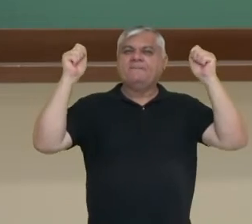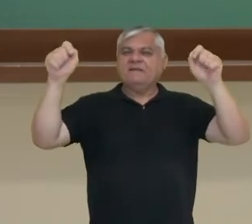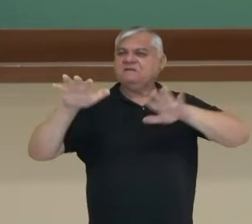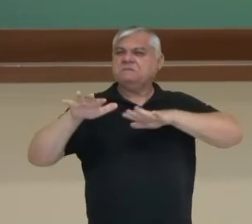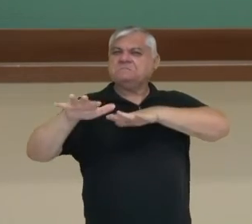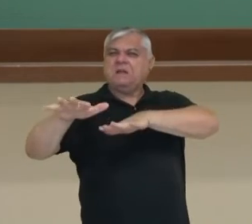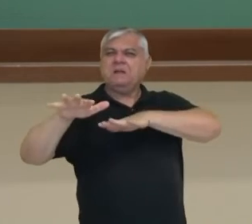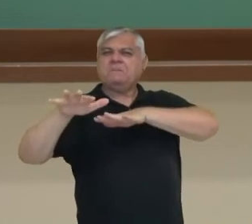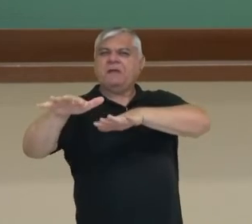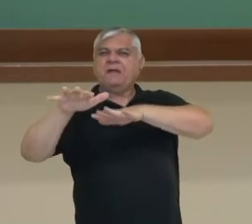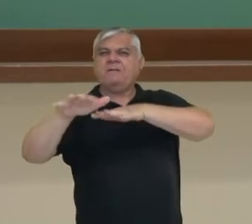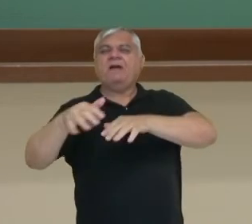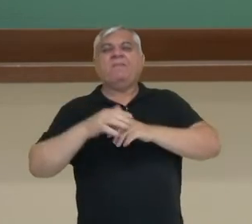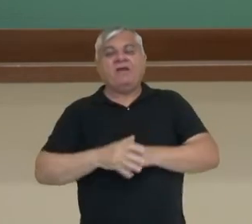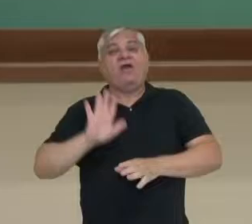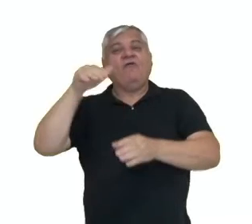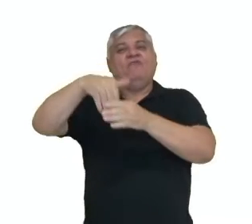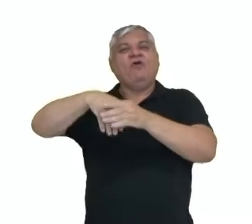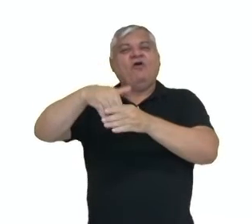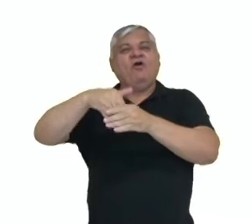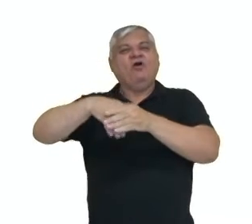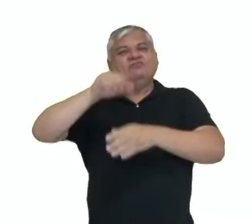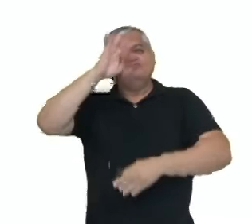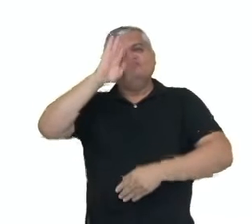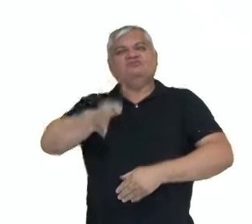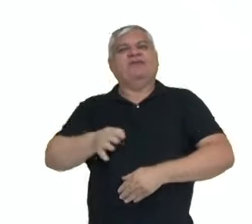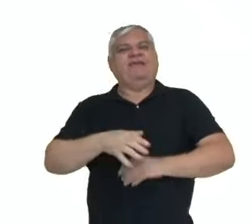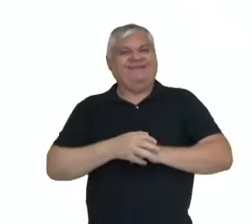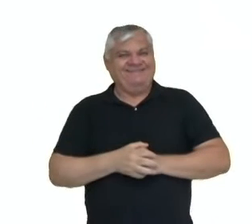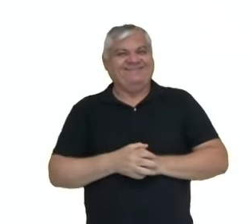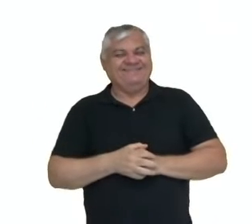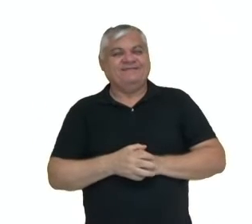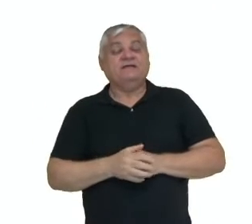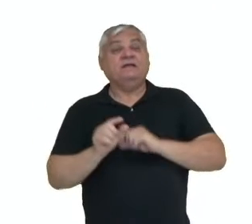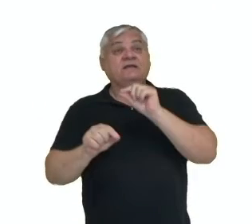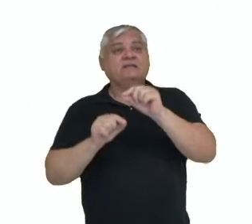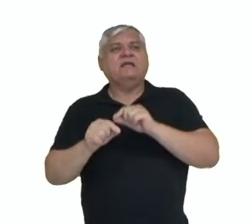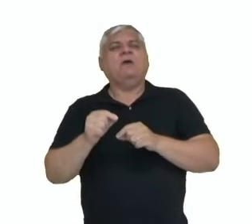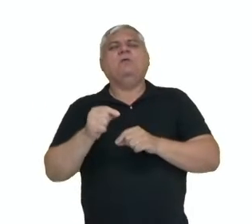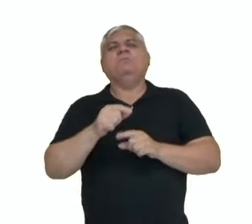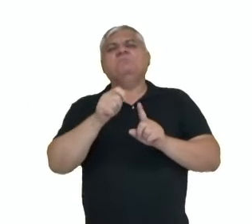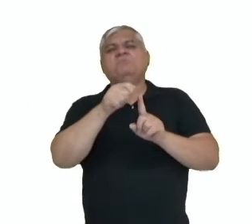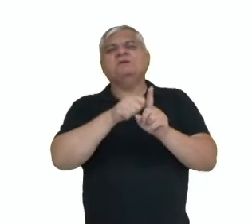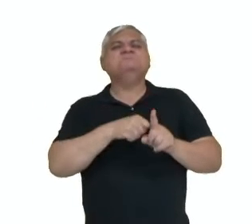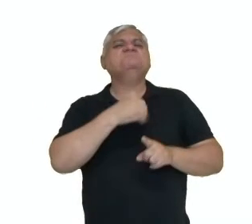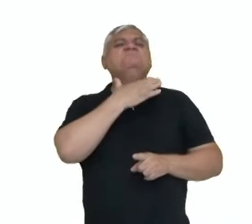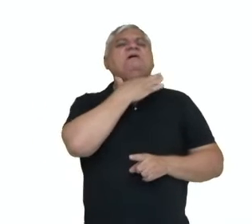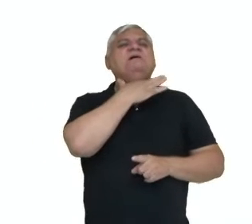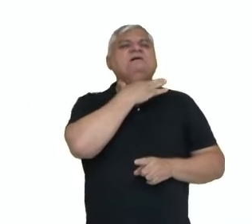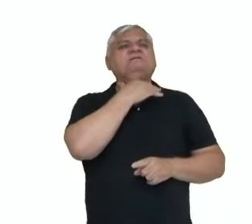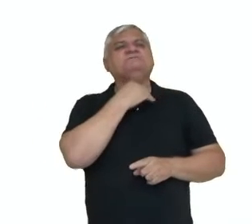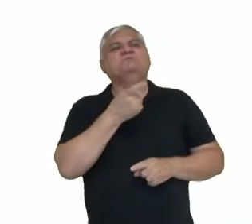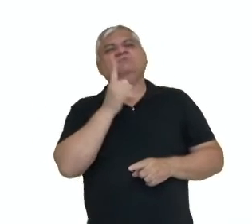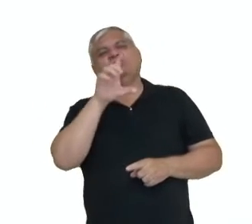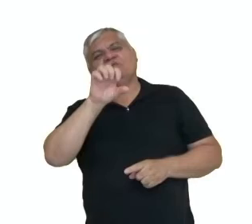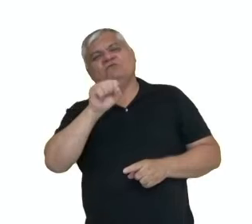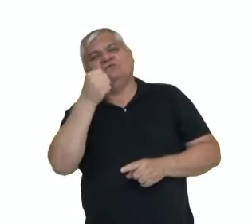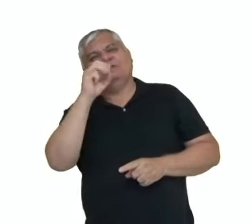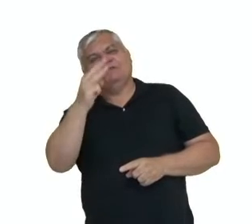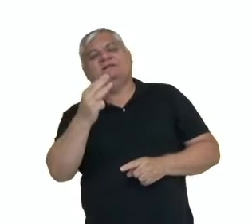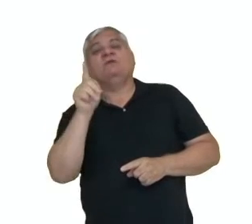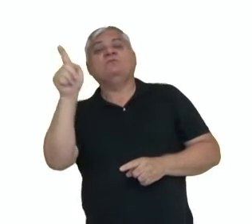importante passo para a redemocratização do Brasil. Em março de 1983, o deputado pelo Mato Grosso, Dante de